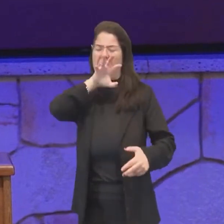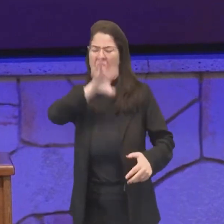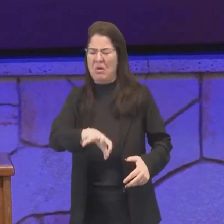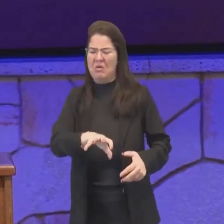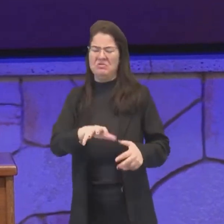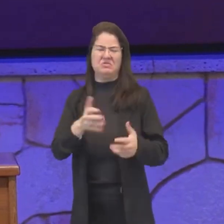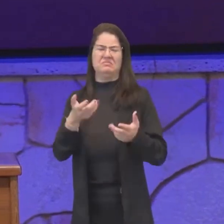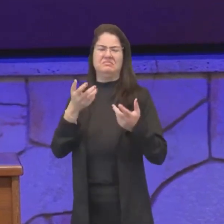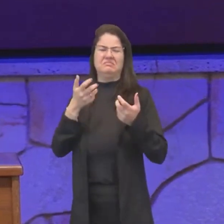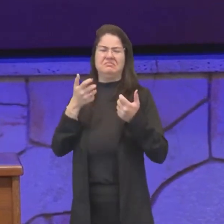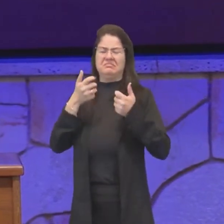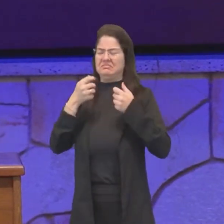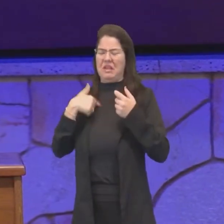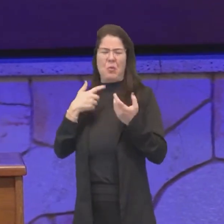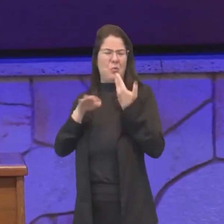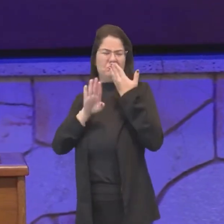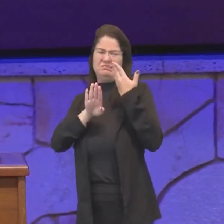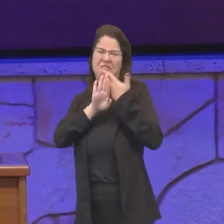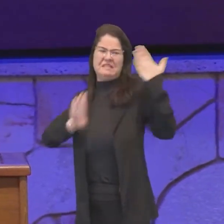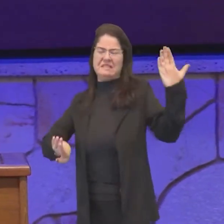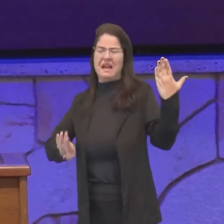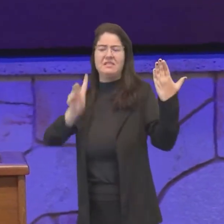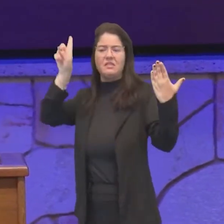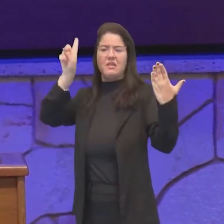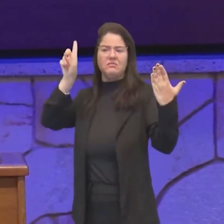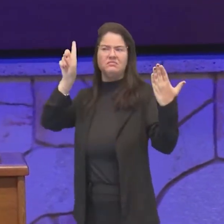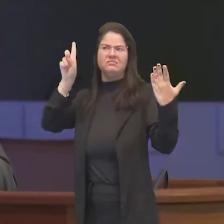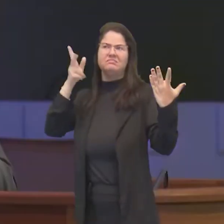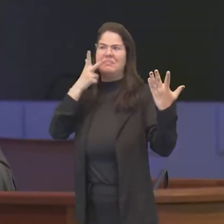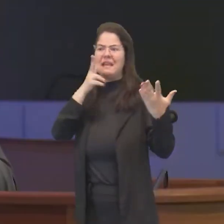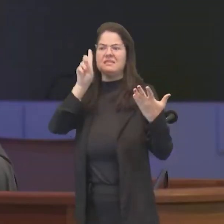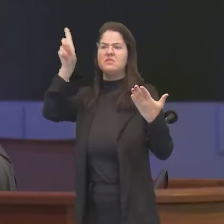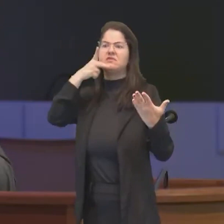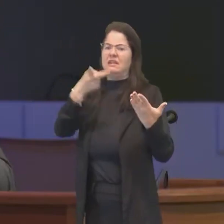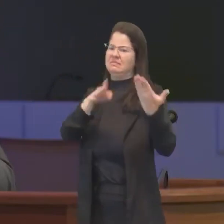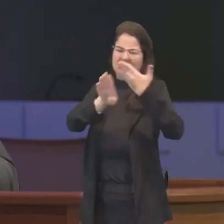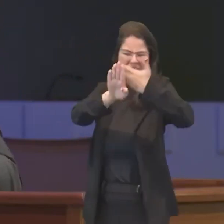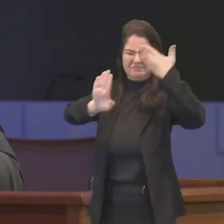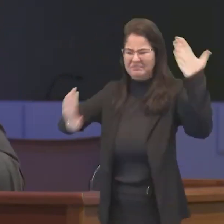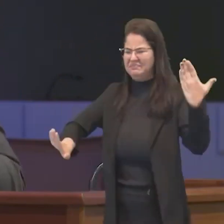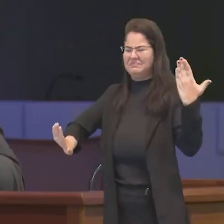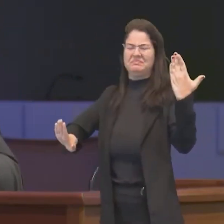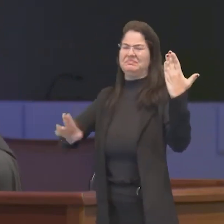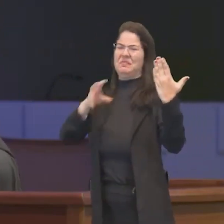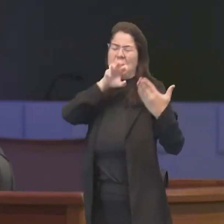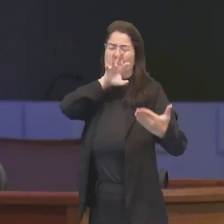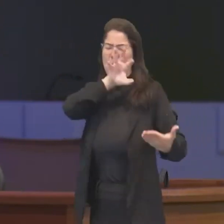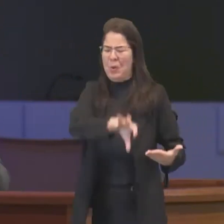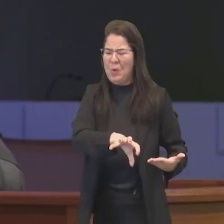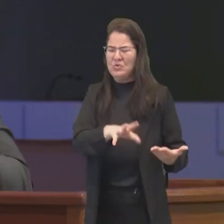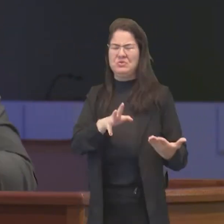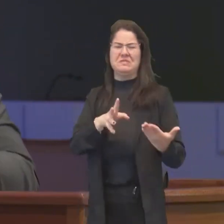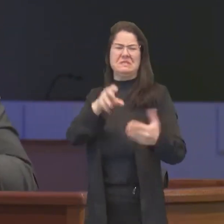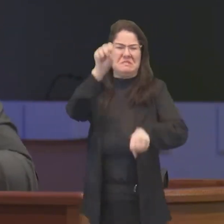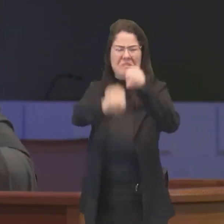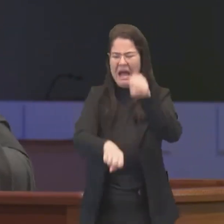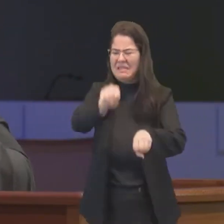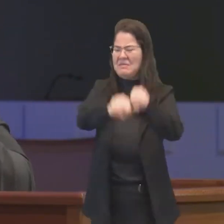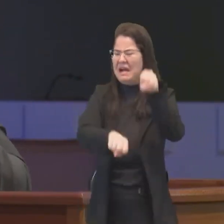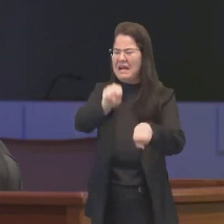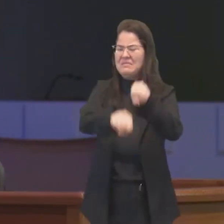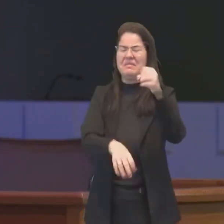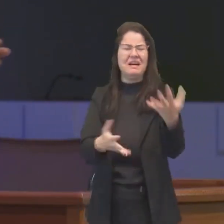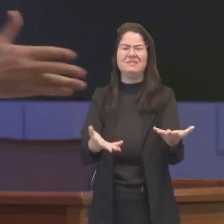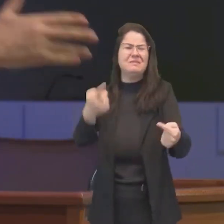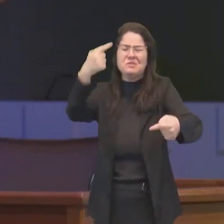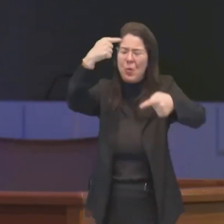Eu quero passar longe as lua nova, as festas de vocês, eu já estou enojado de tanto isso. O canto de